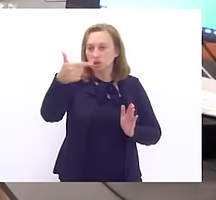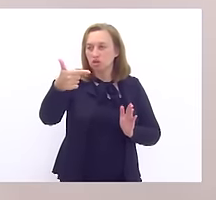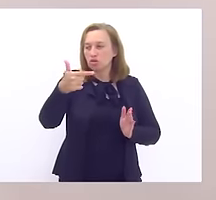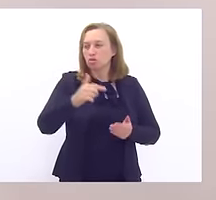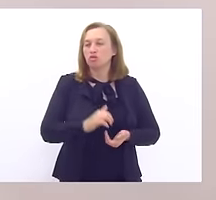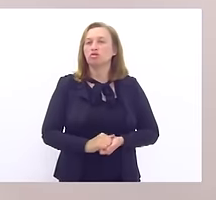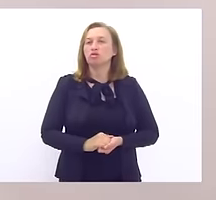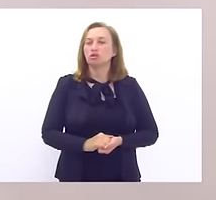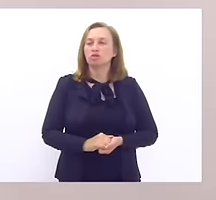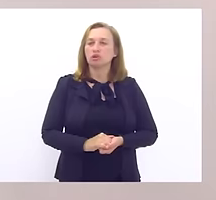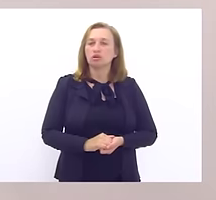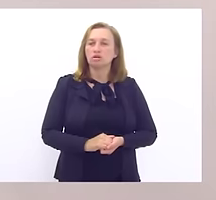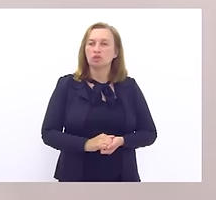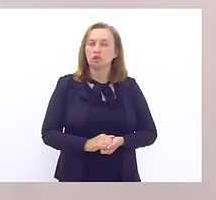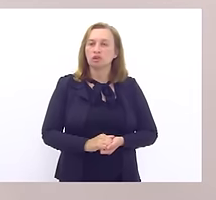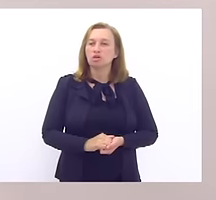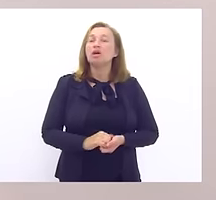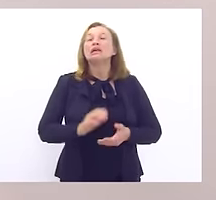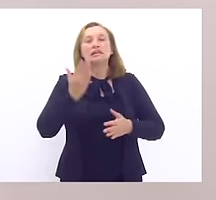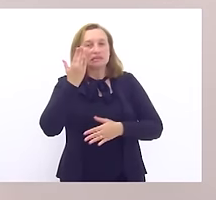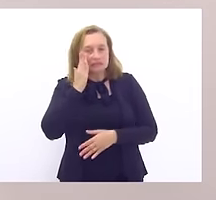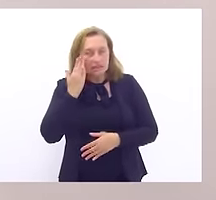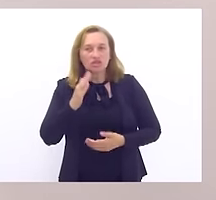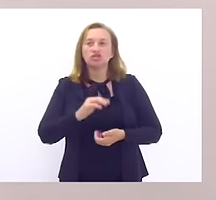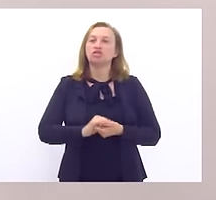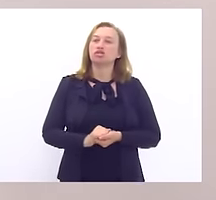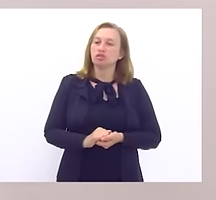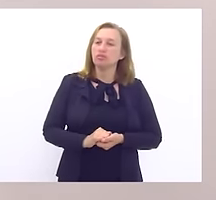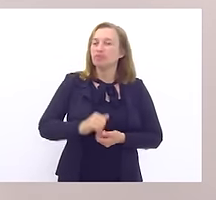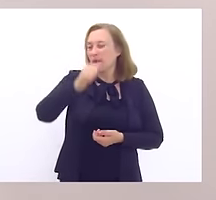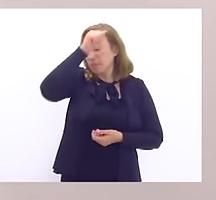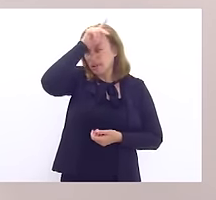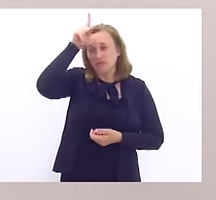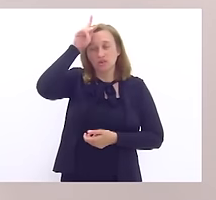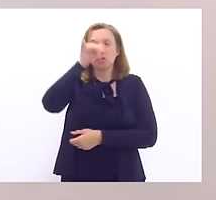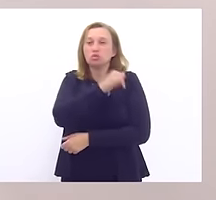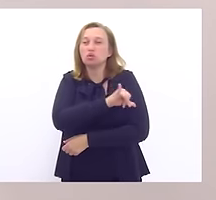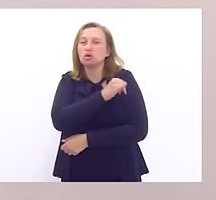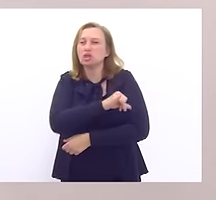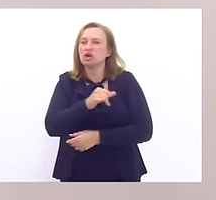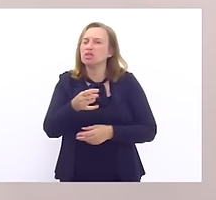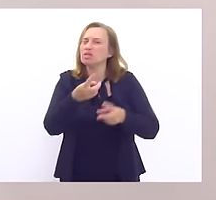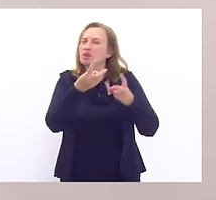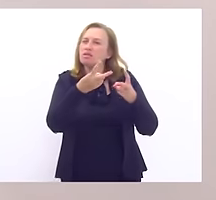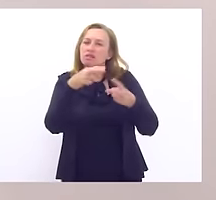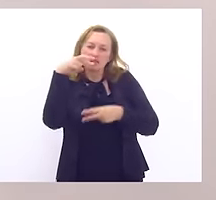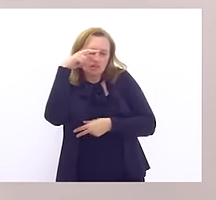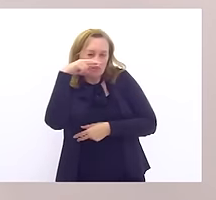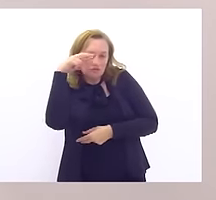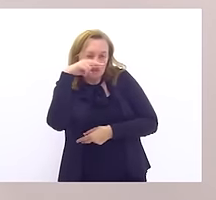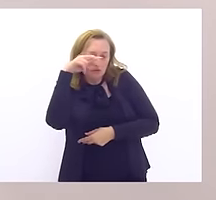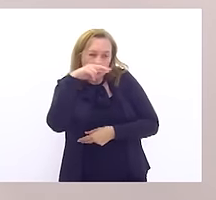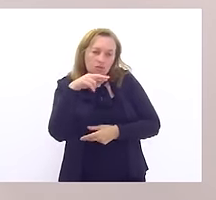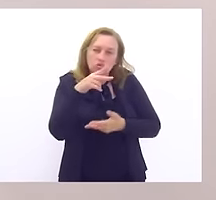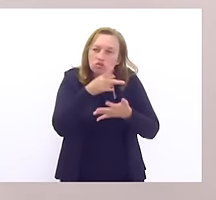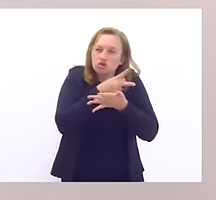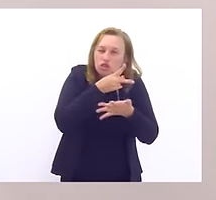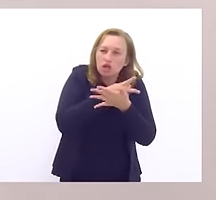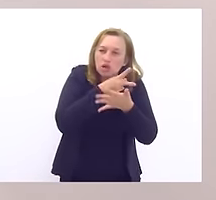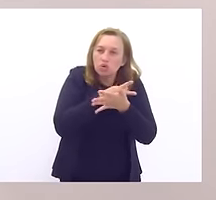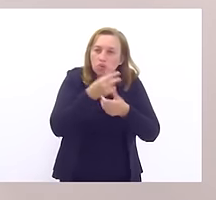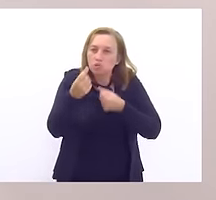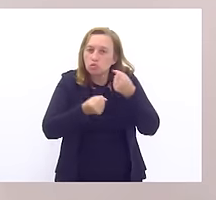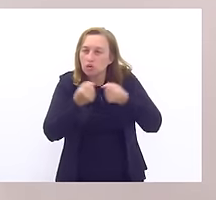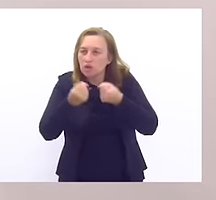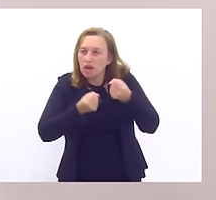minha pergunta entendi claramente mas eh a prefeitura do Rio por exemplo ela faz essa verificação de regularidade do